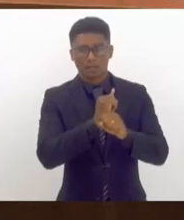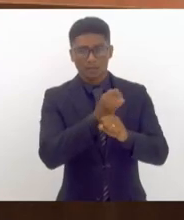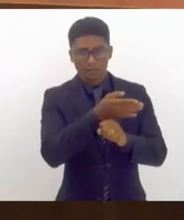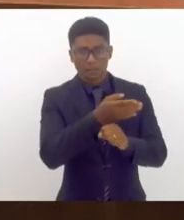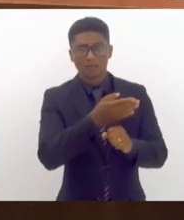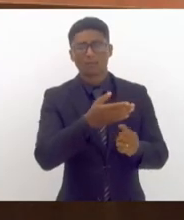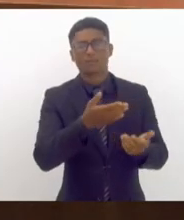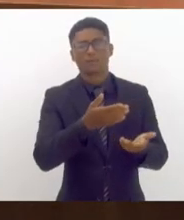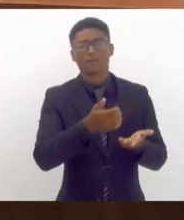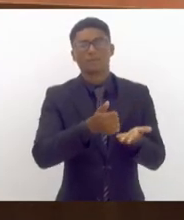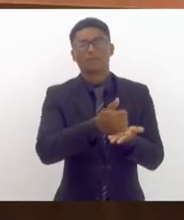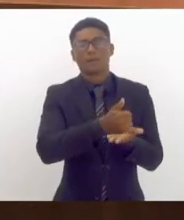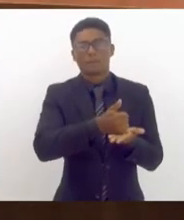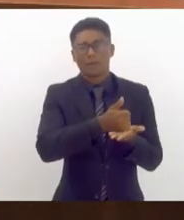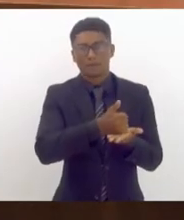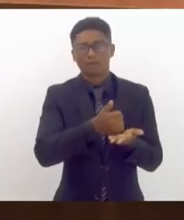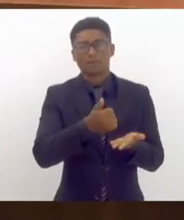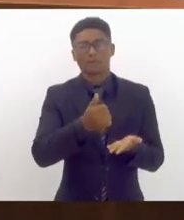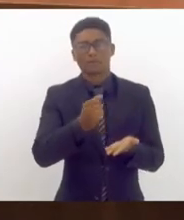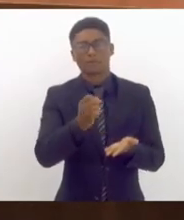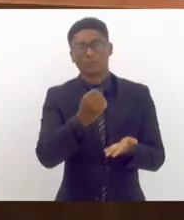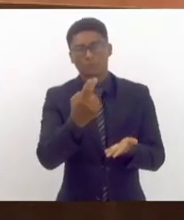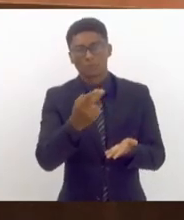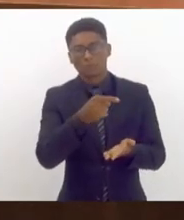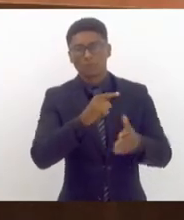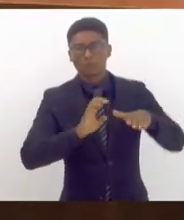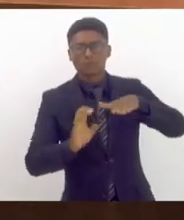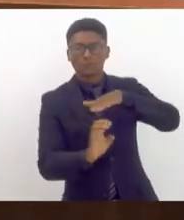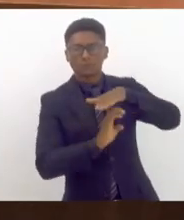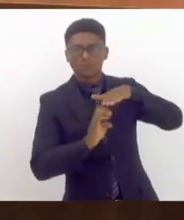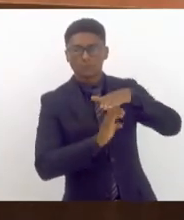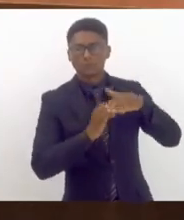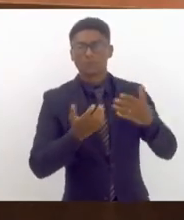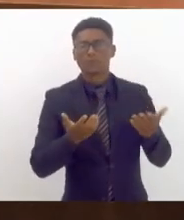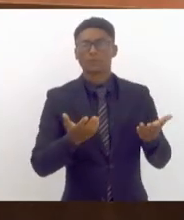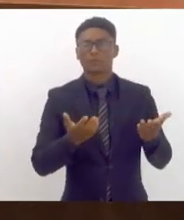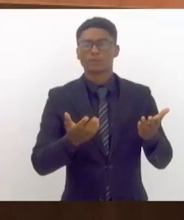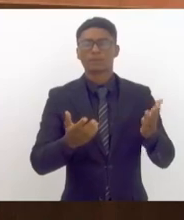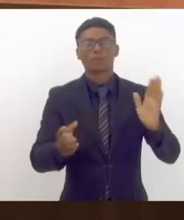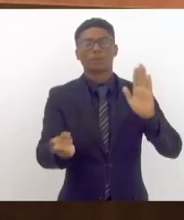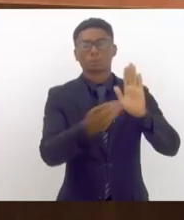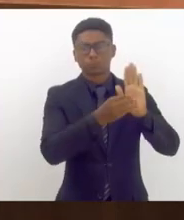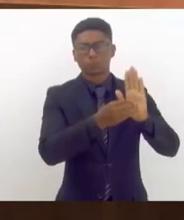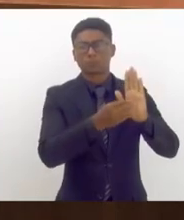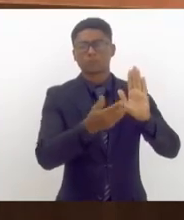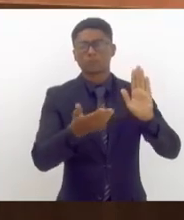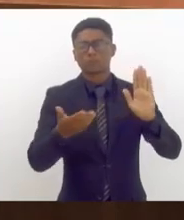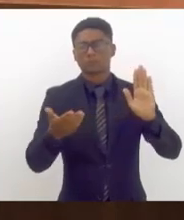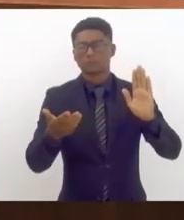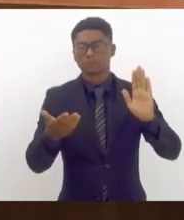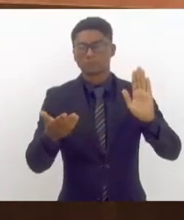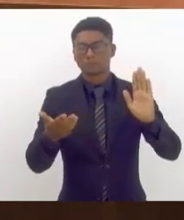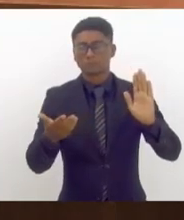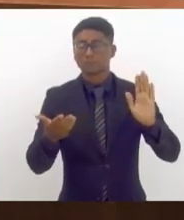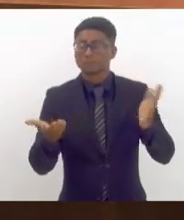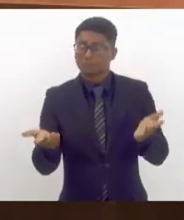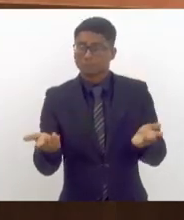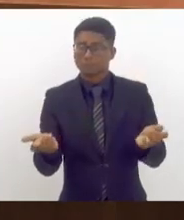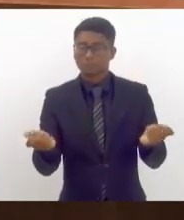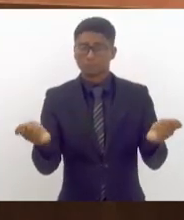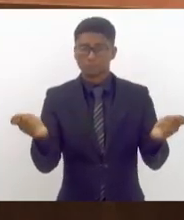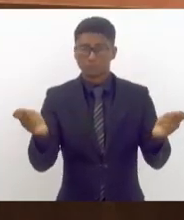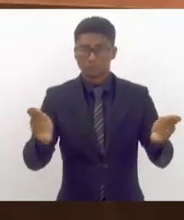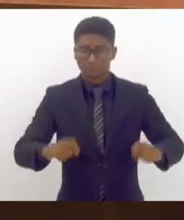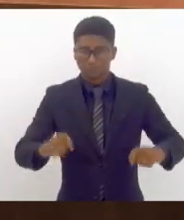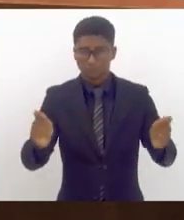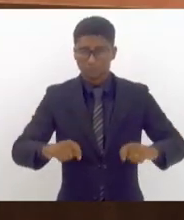fabricante, considera-se a exigência alcançada. Ou seja, há como trabalhar na linha